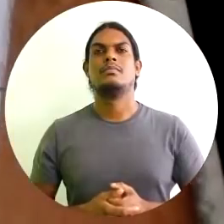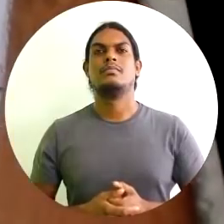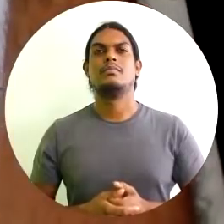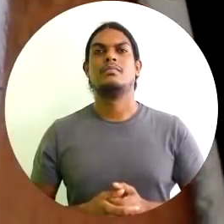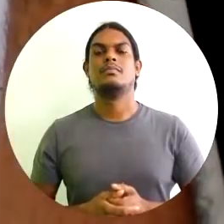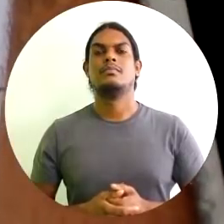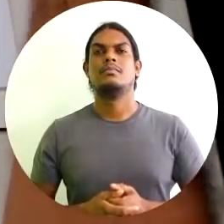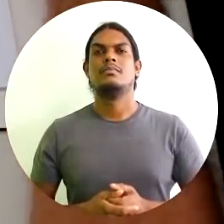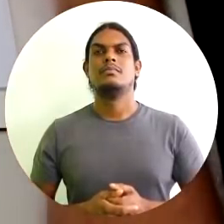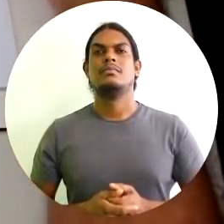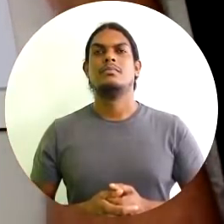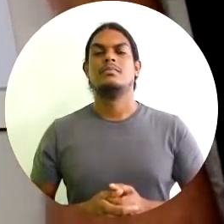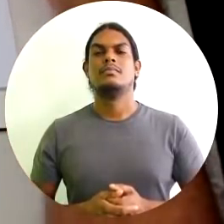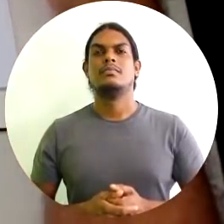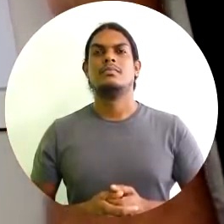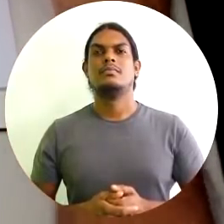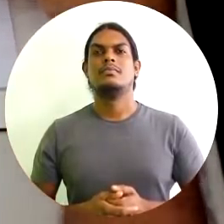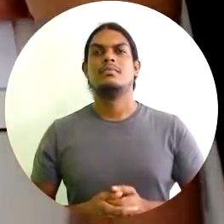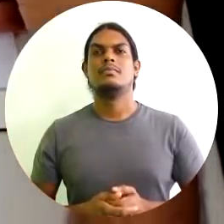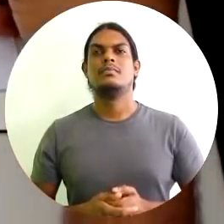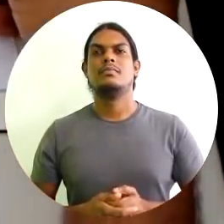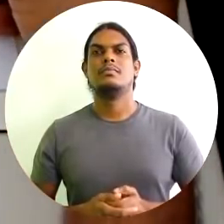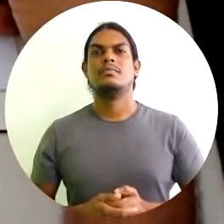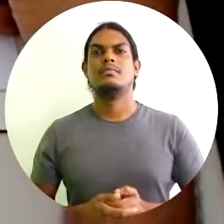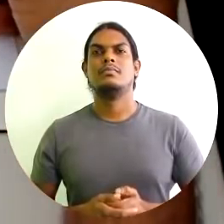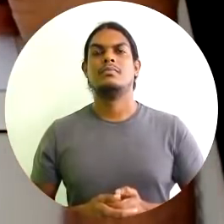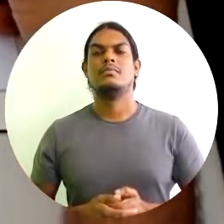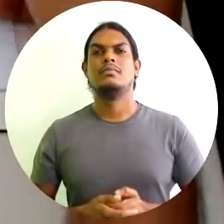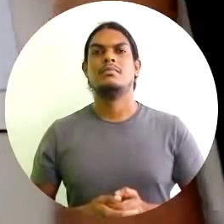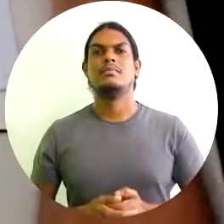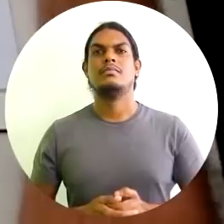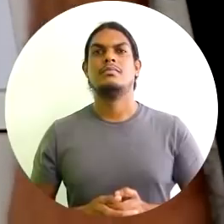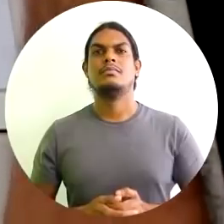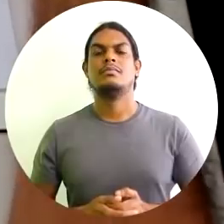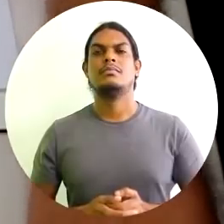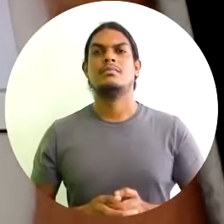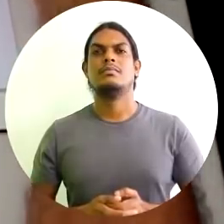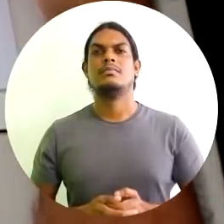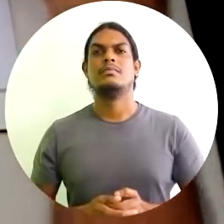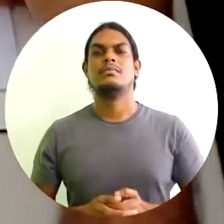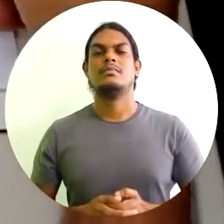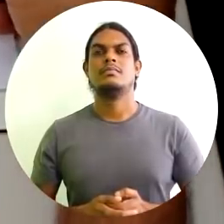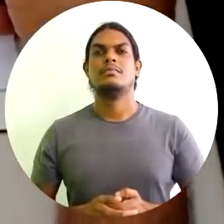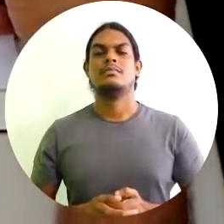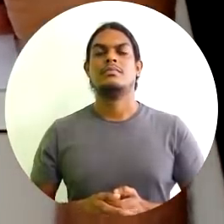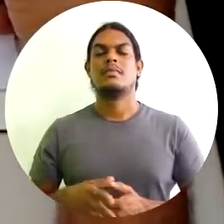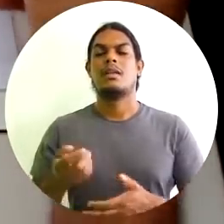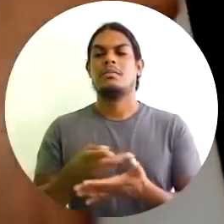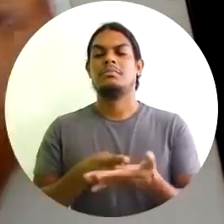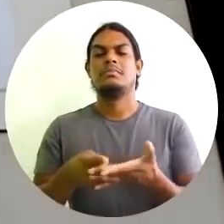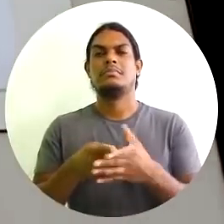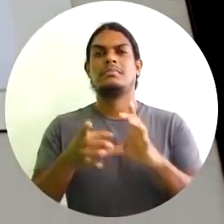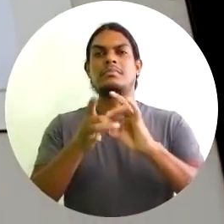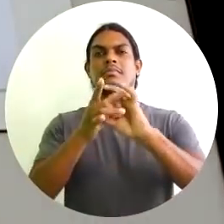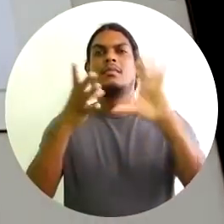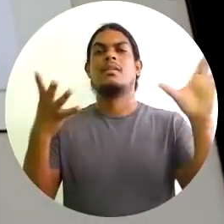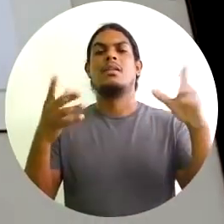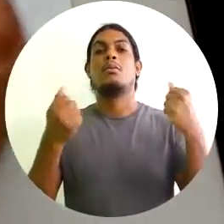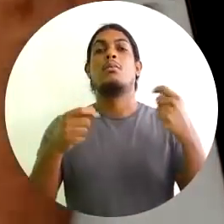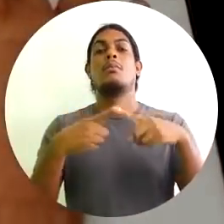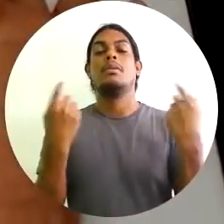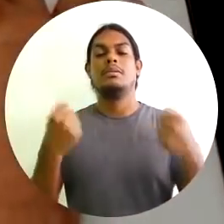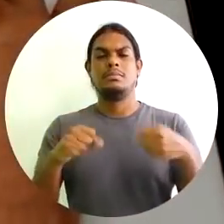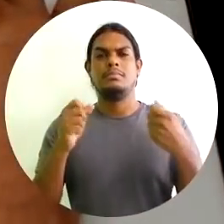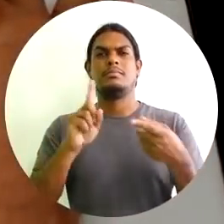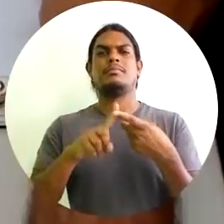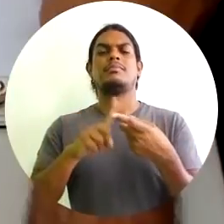Aí você vê uma fuga, 2 fugas, 3 fugas. Desenhando à mão livre, mas pode ser também feito com